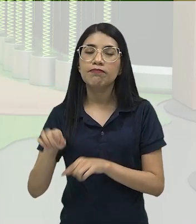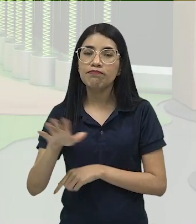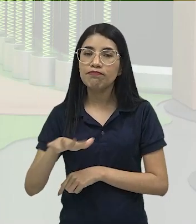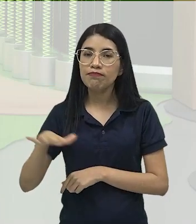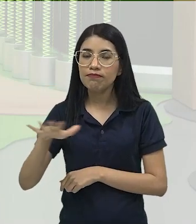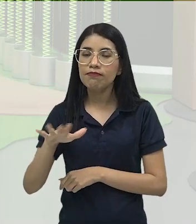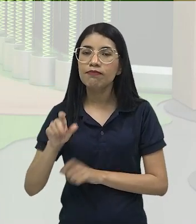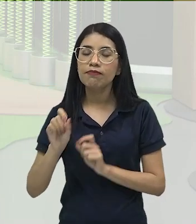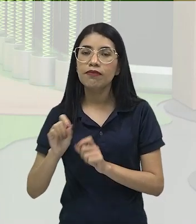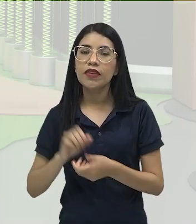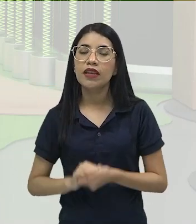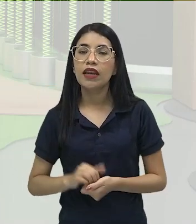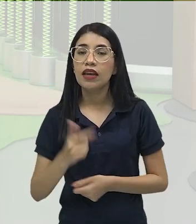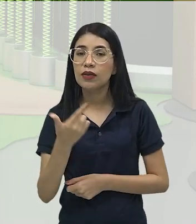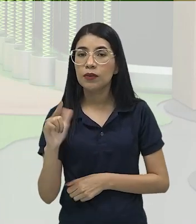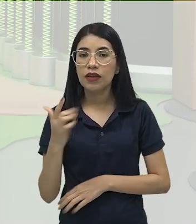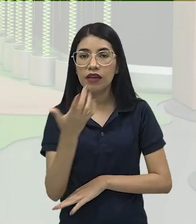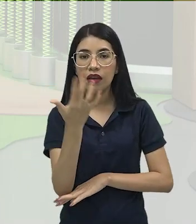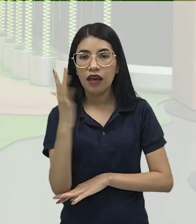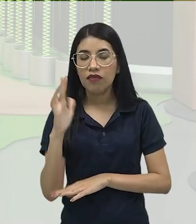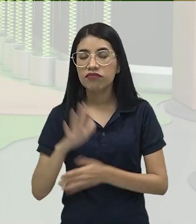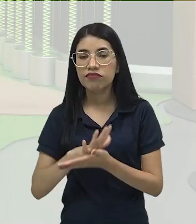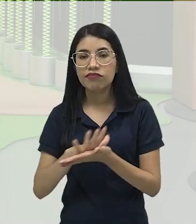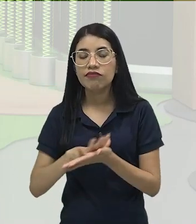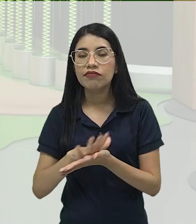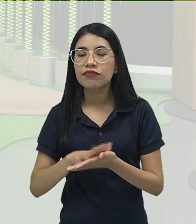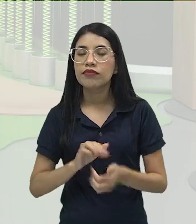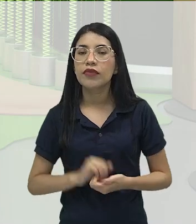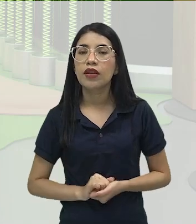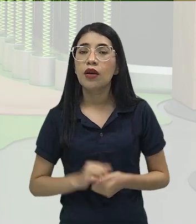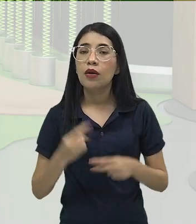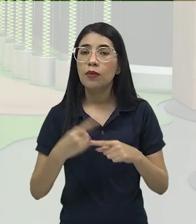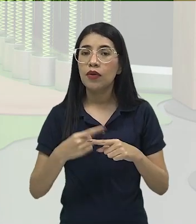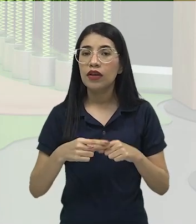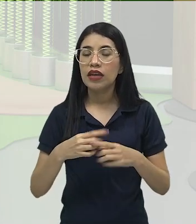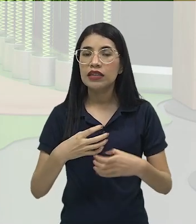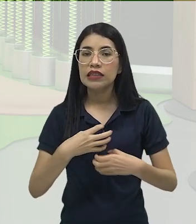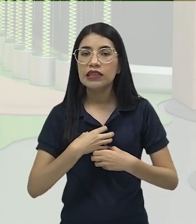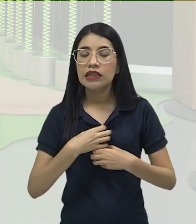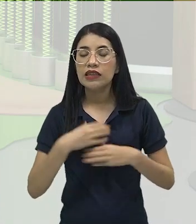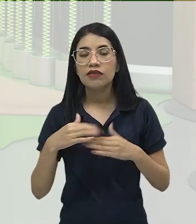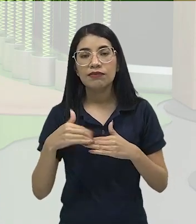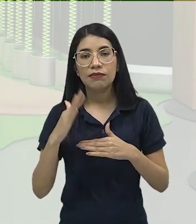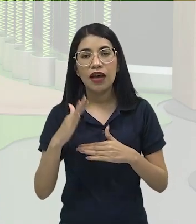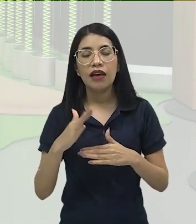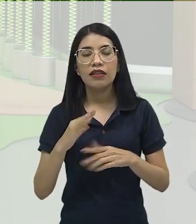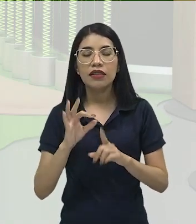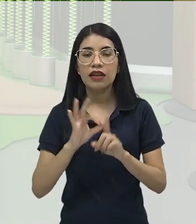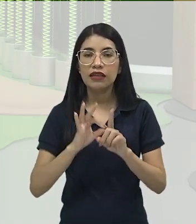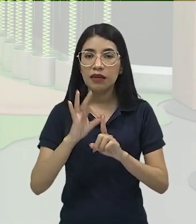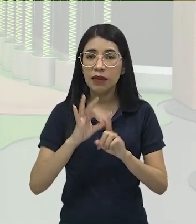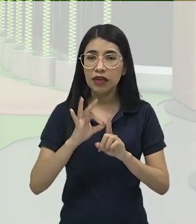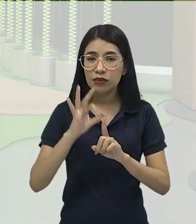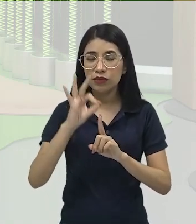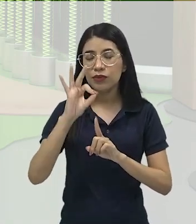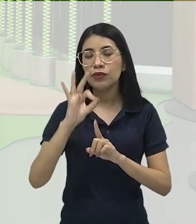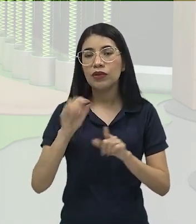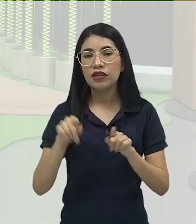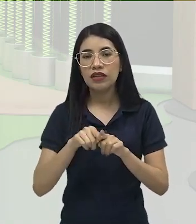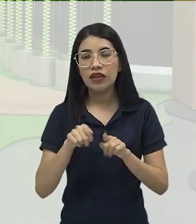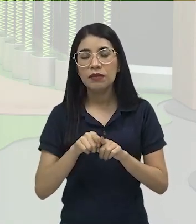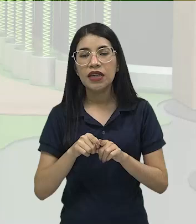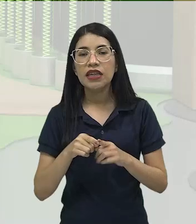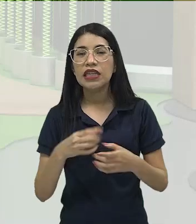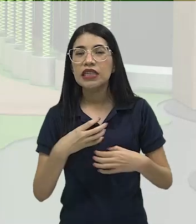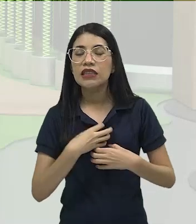completamente sem árvores, né? Porque aí a gente sente muito essa temperatura, a gente consegue